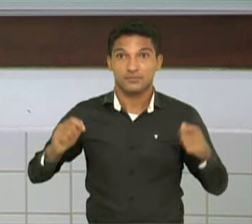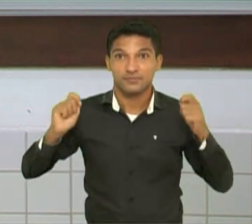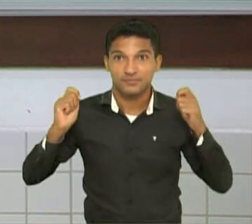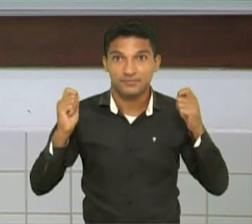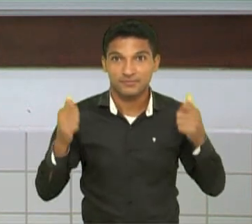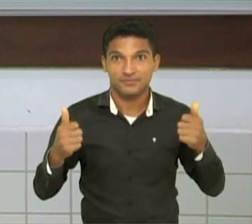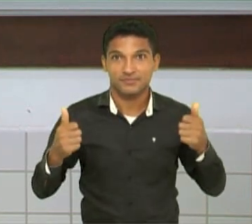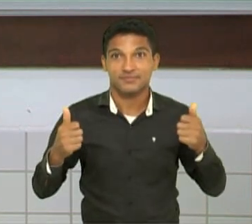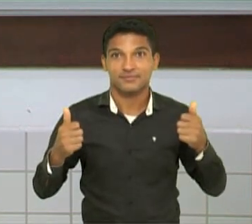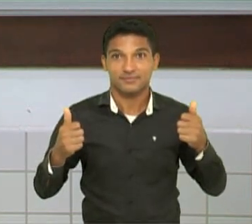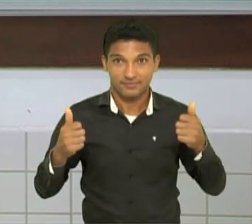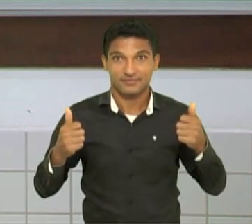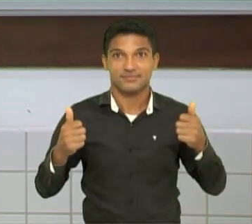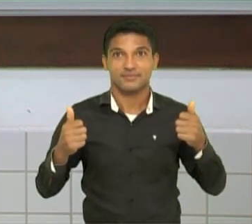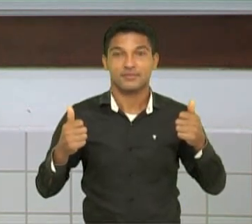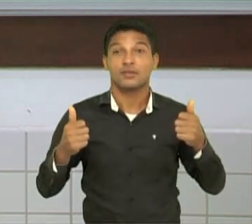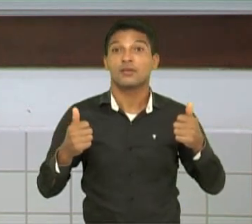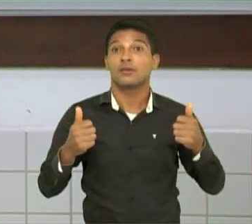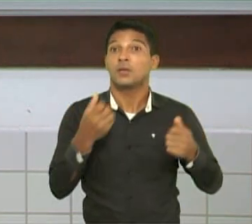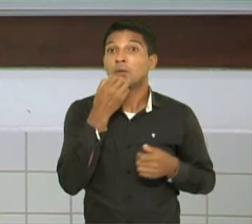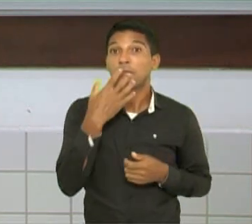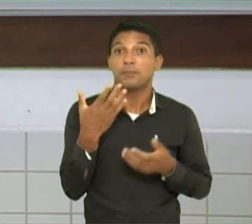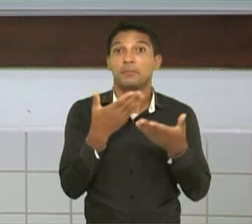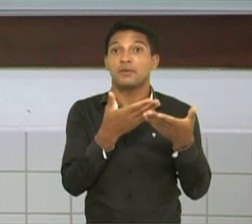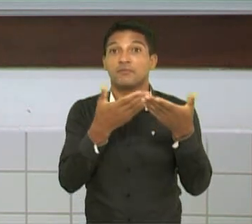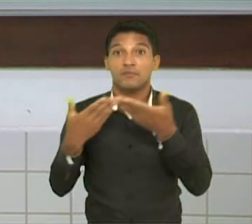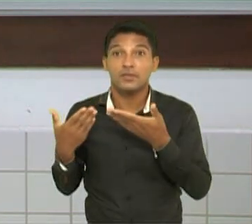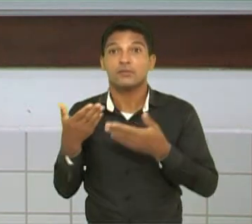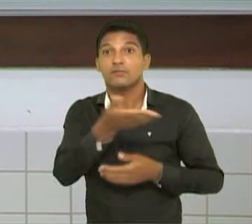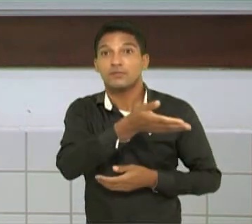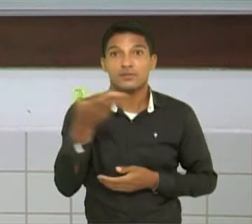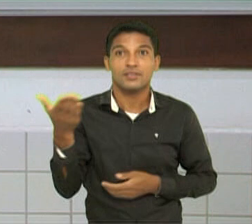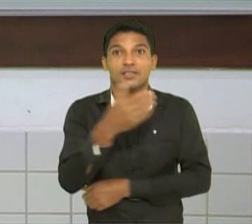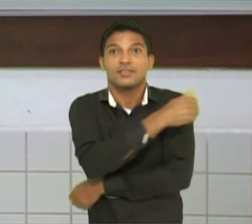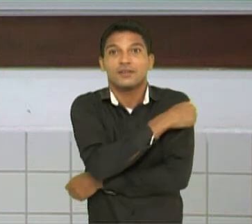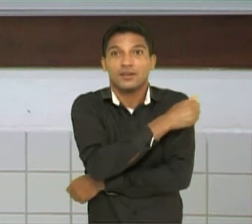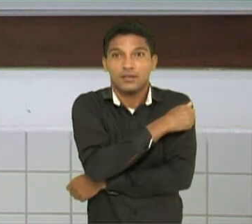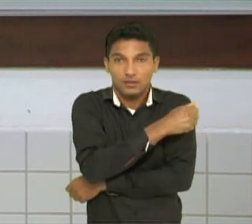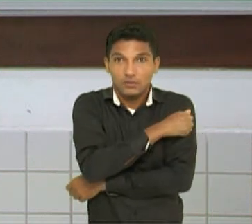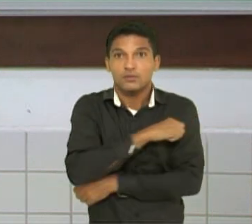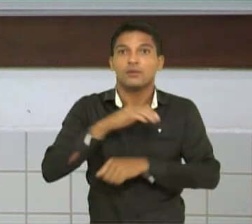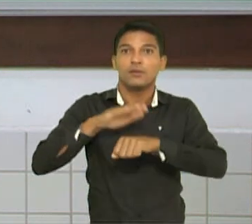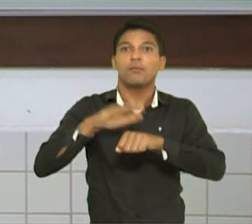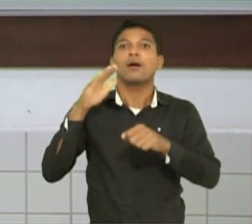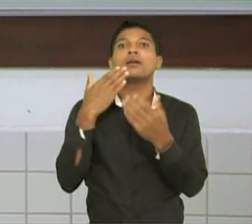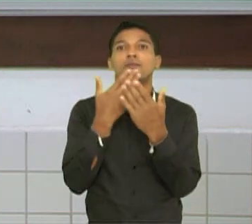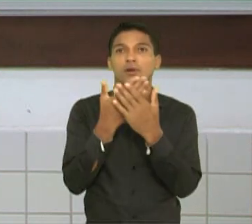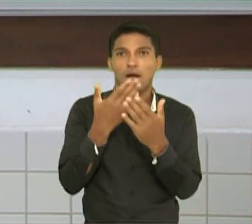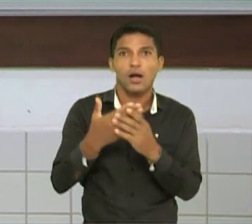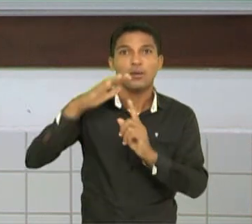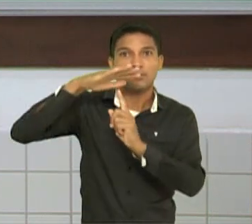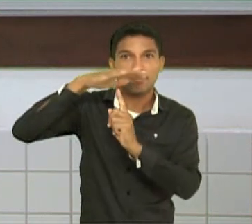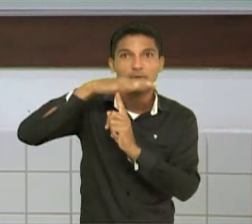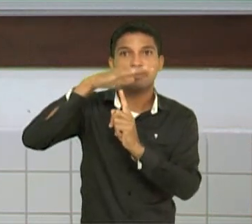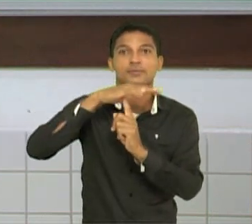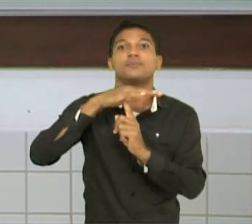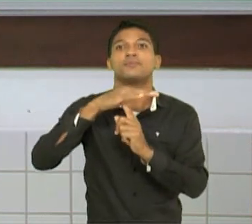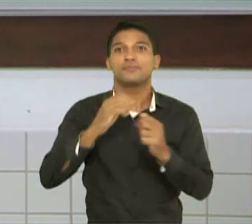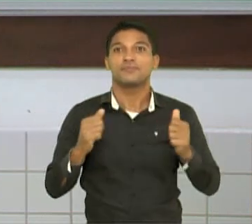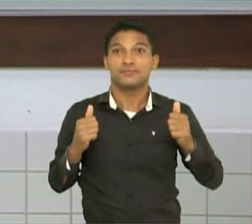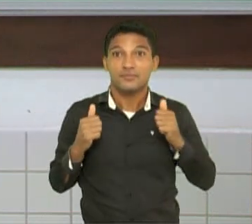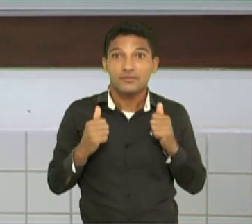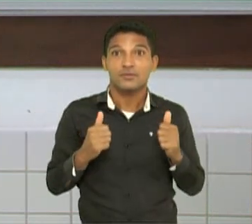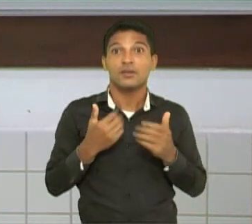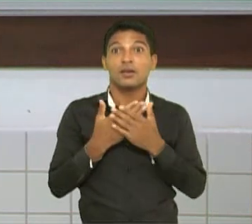Olá! Sejam todos e todas muito bem-vindos a mais uma Aula Paraná, aula